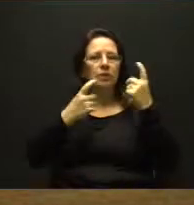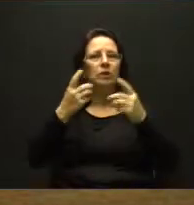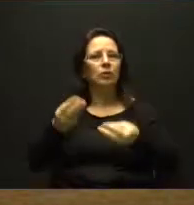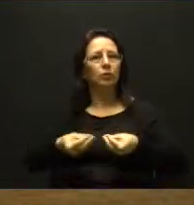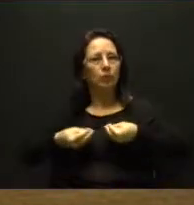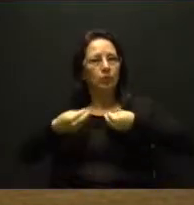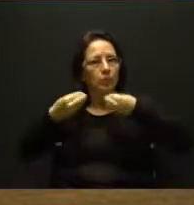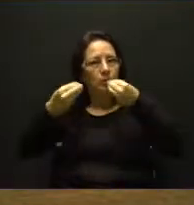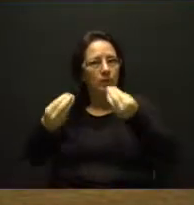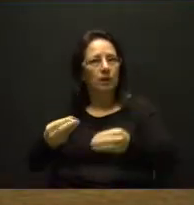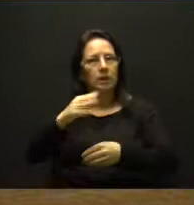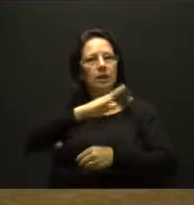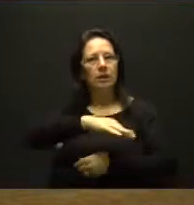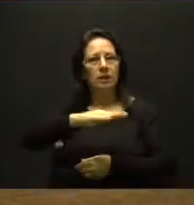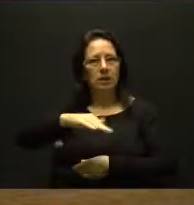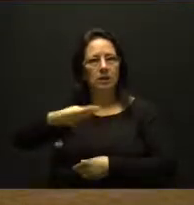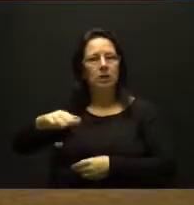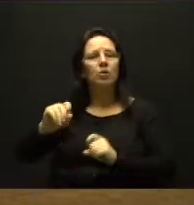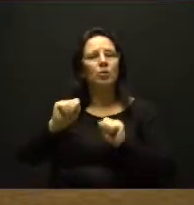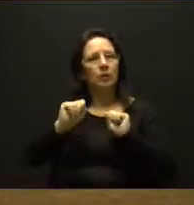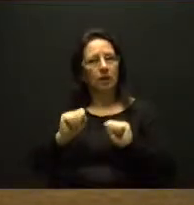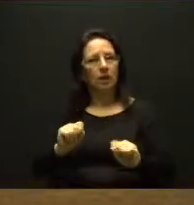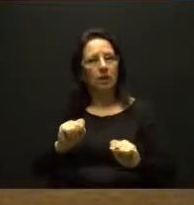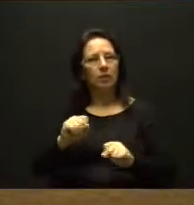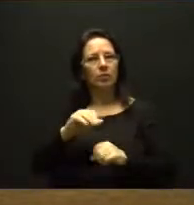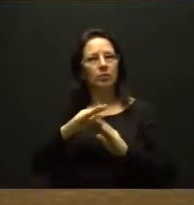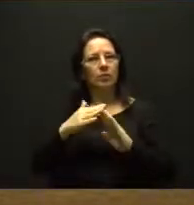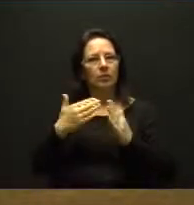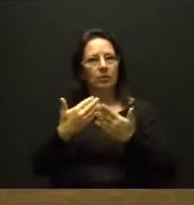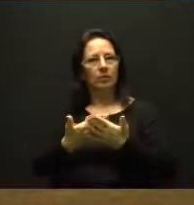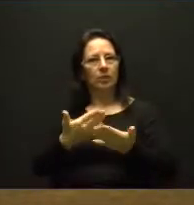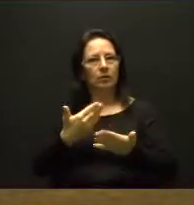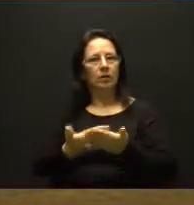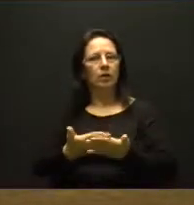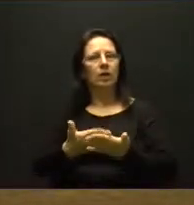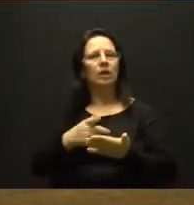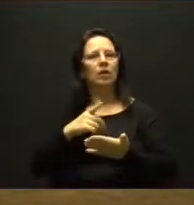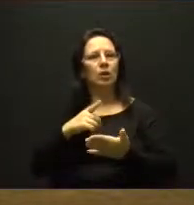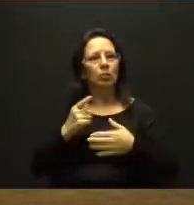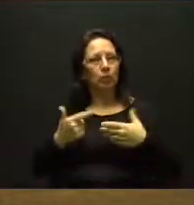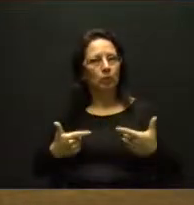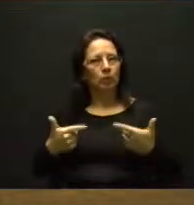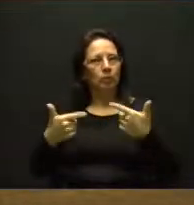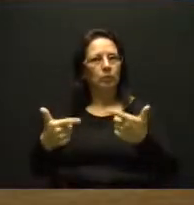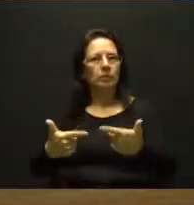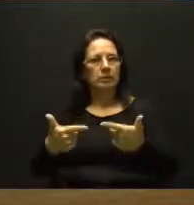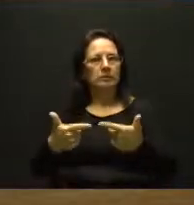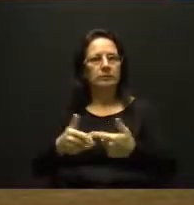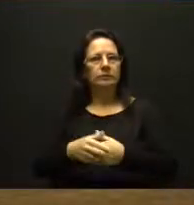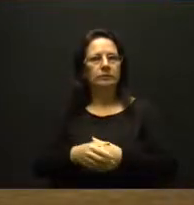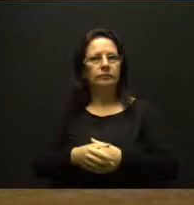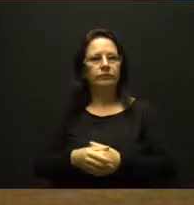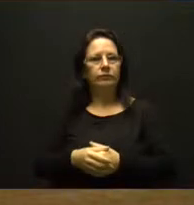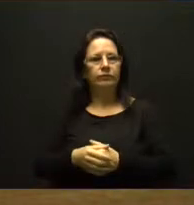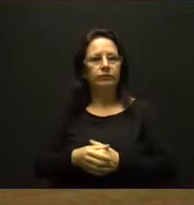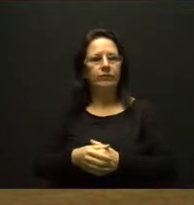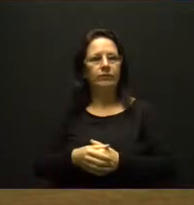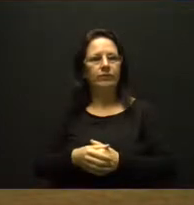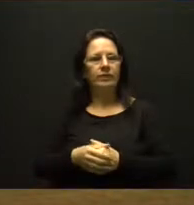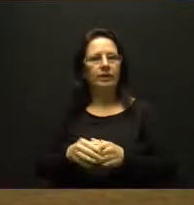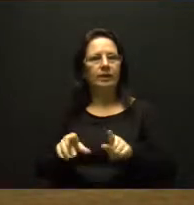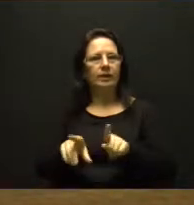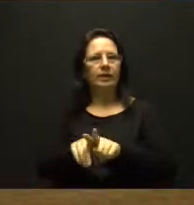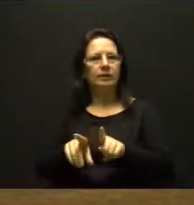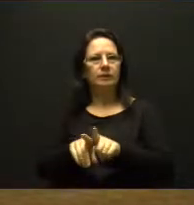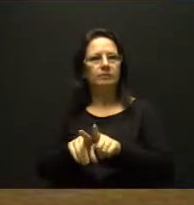crianças pudessem ir para a escola então achei que brigar não só por isso depois mais uma logística